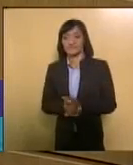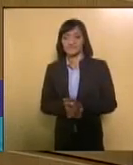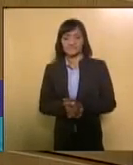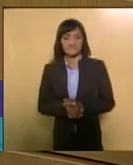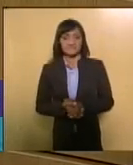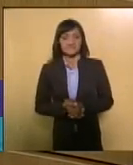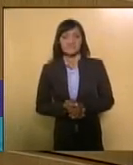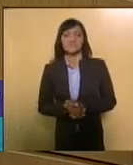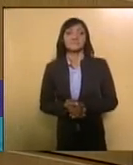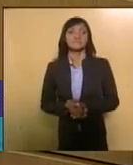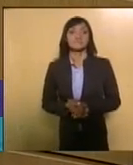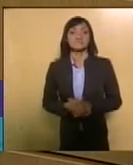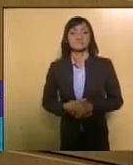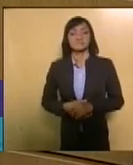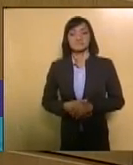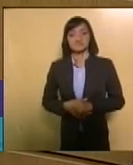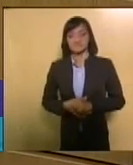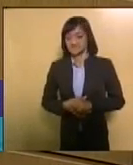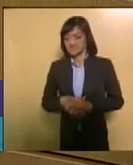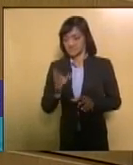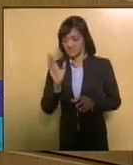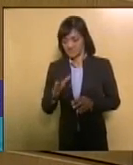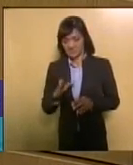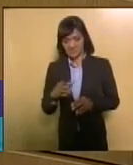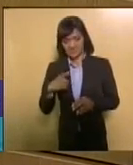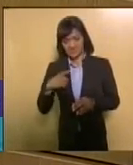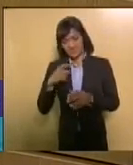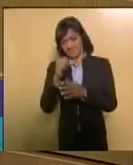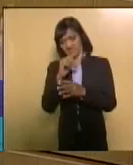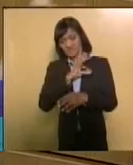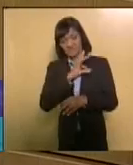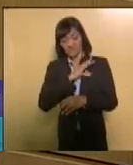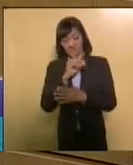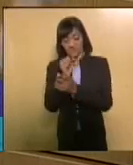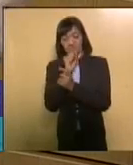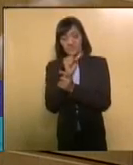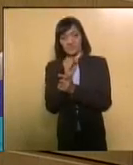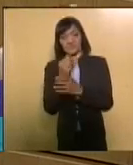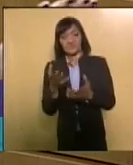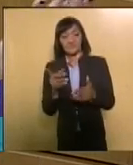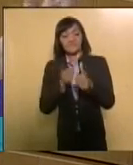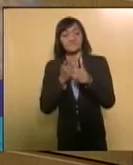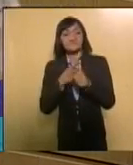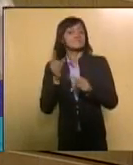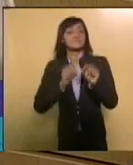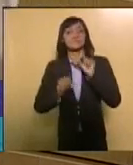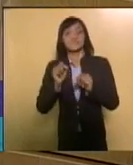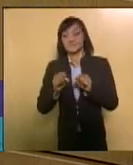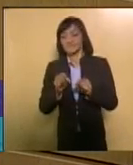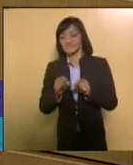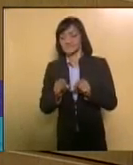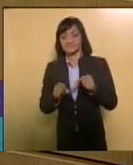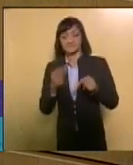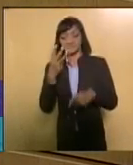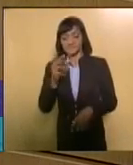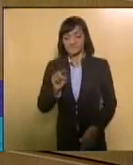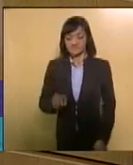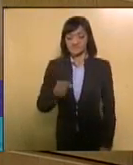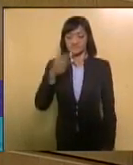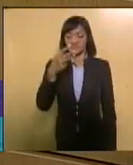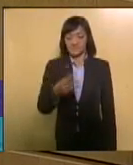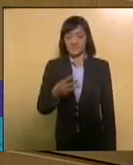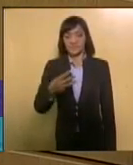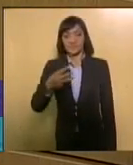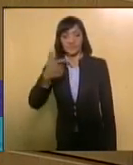reflete E aí né se baseando então pelos dados da Segurança Pública bom acho que a primeira conclusão é que 3320